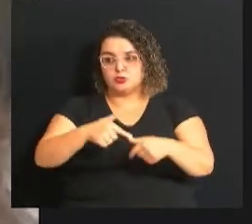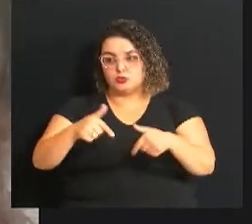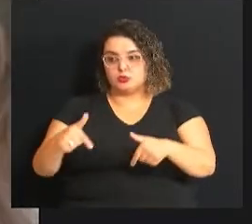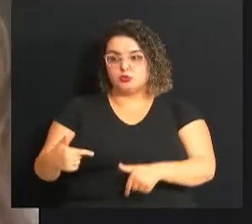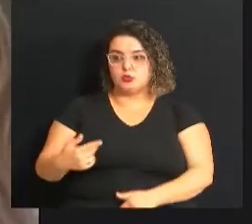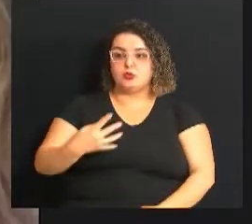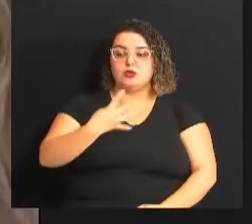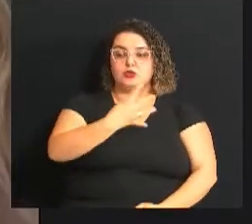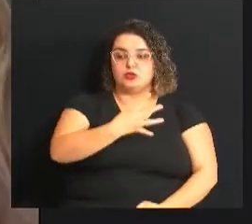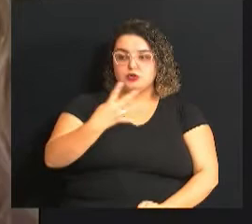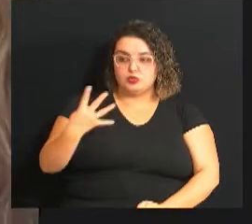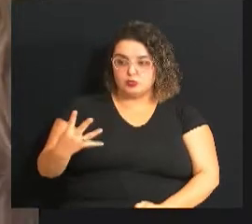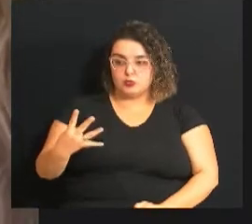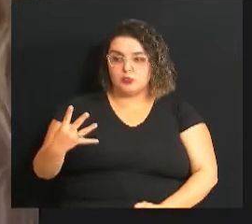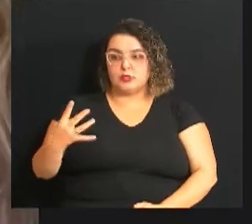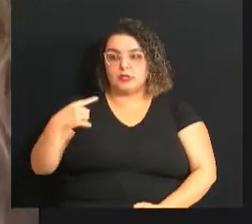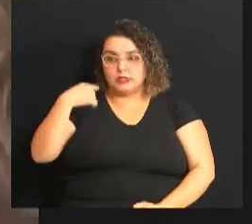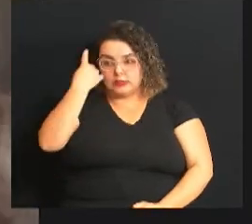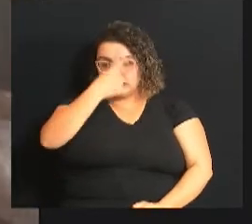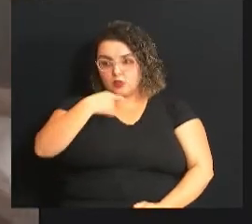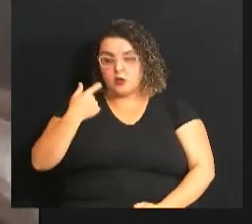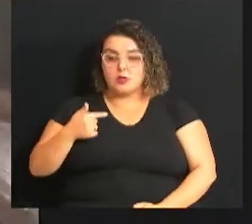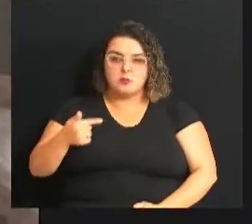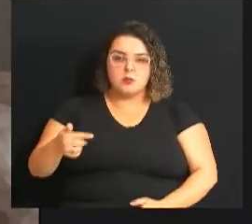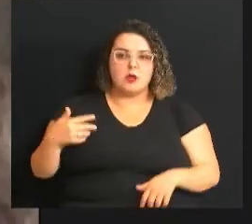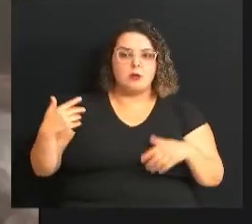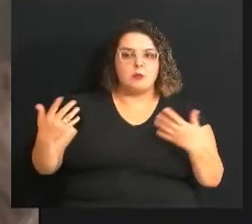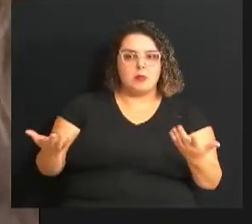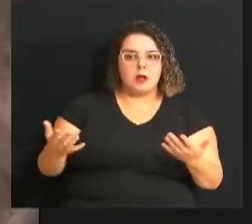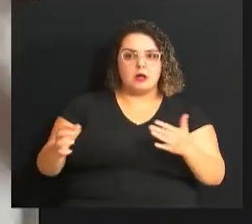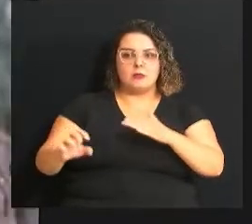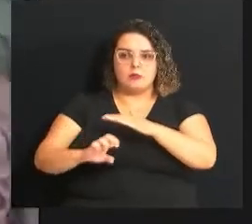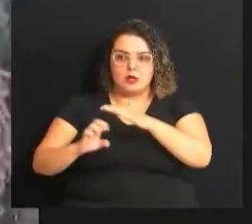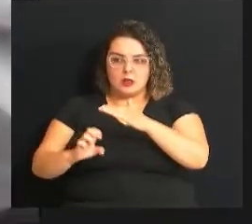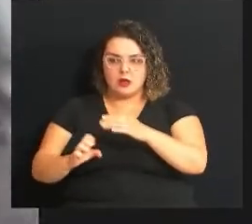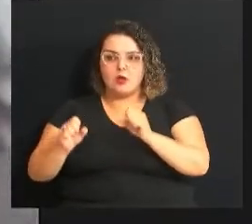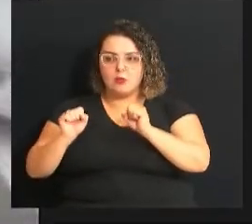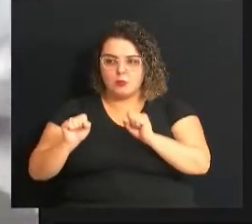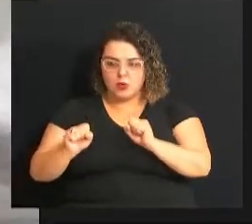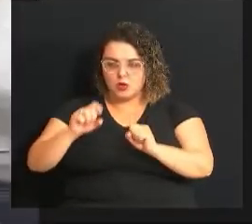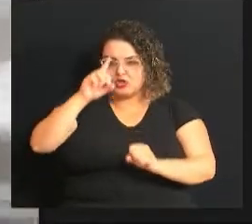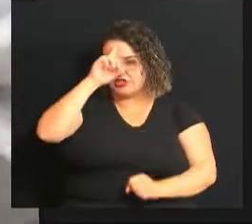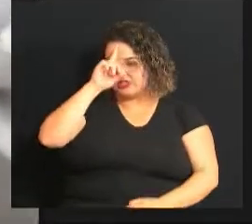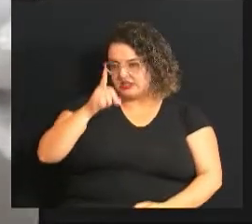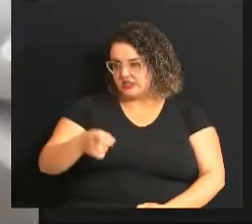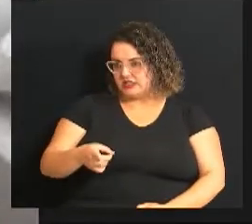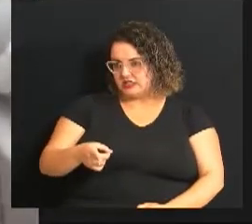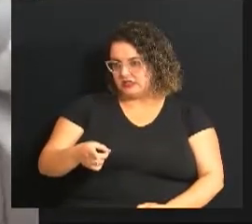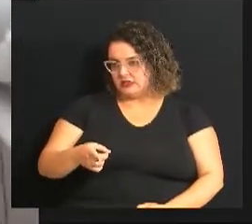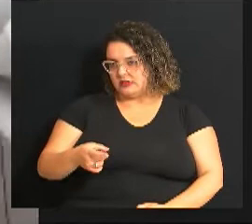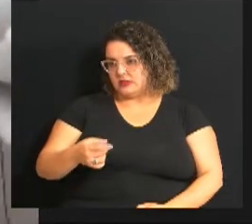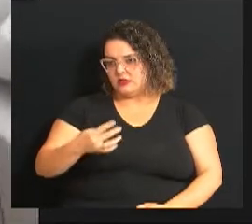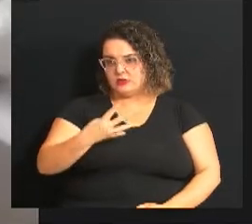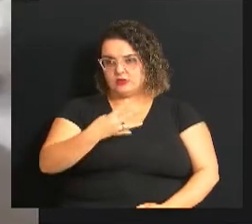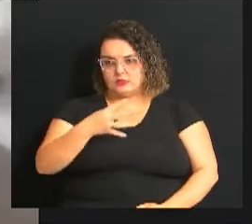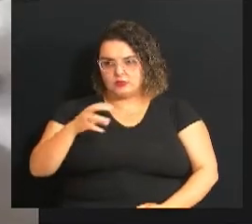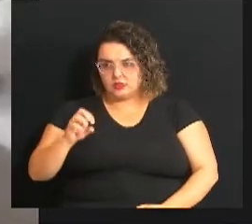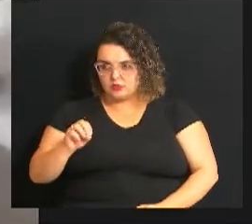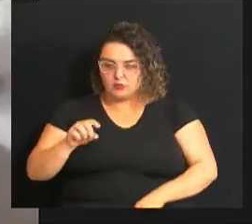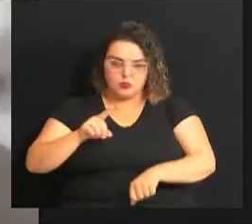44 horas semanais. Ah, mas a minha empresa pode tomar essa decisão de ir para 40